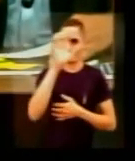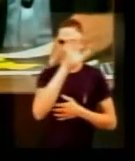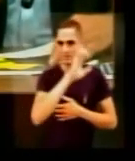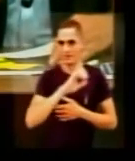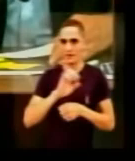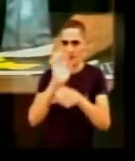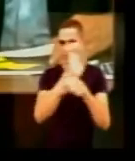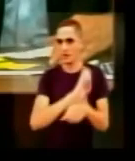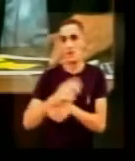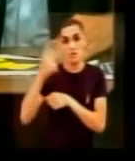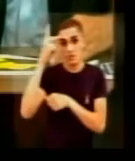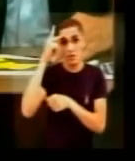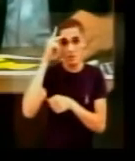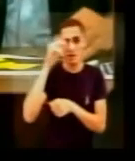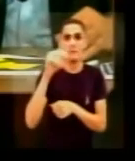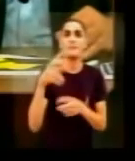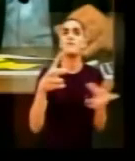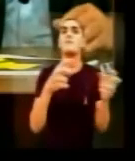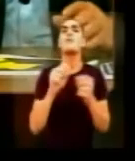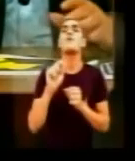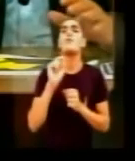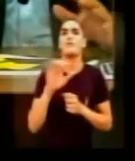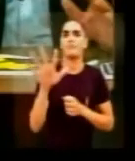Paulo. Vocês notam que